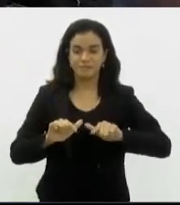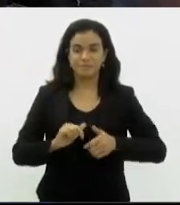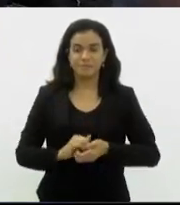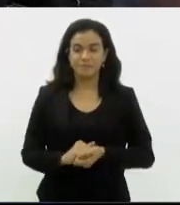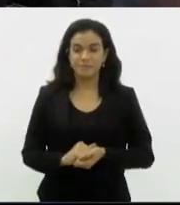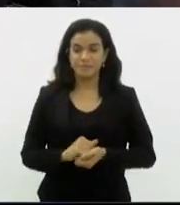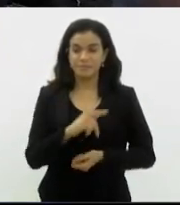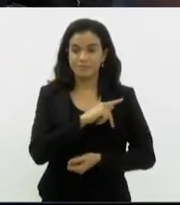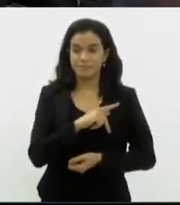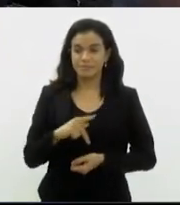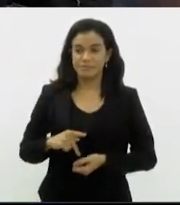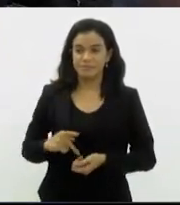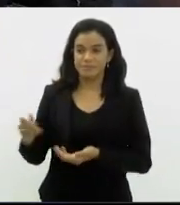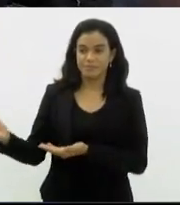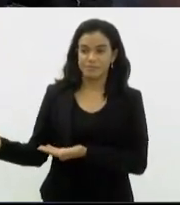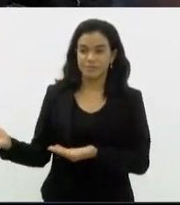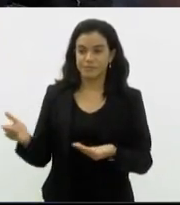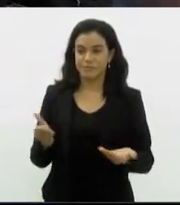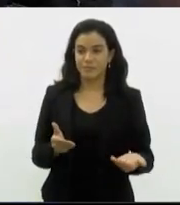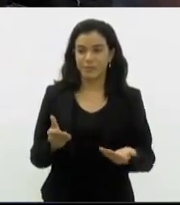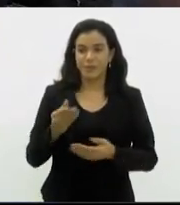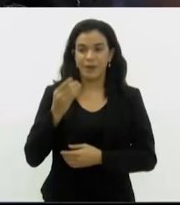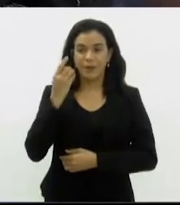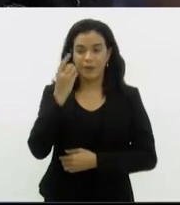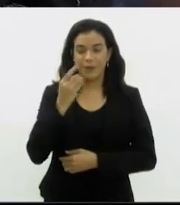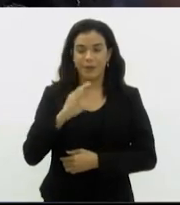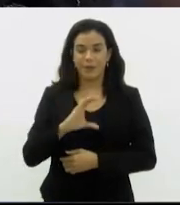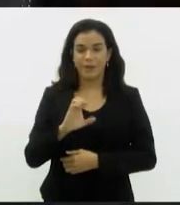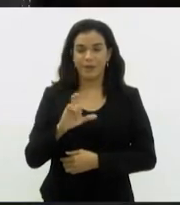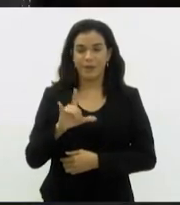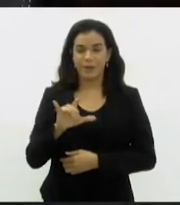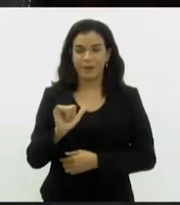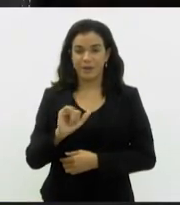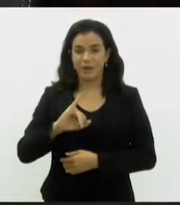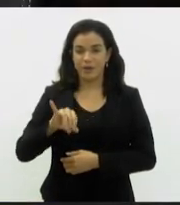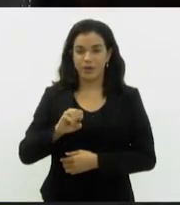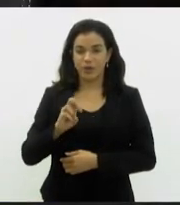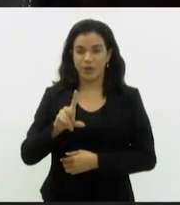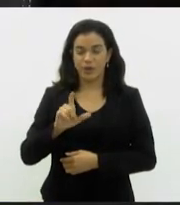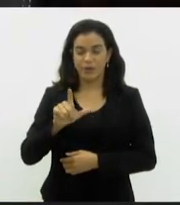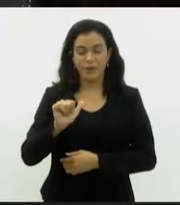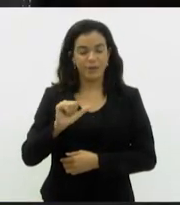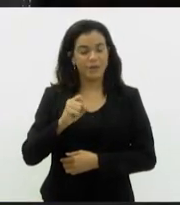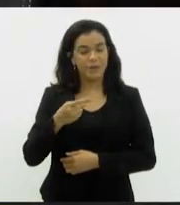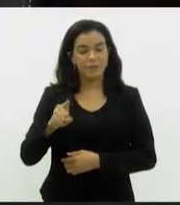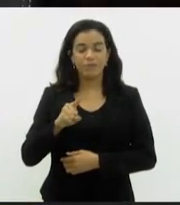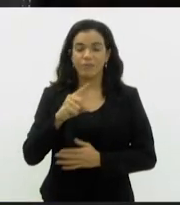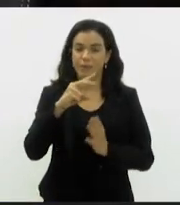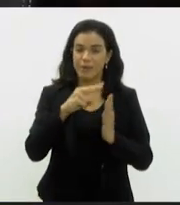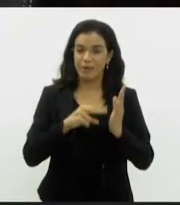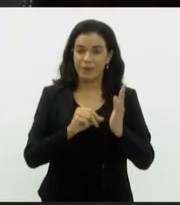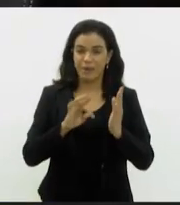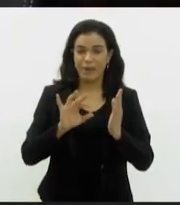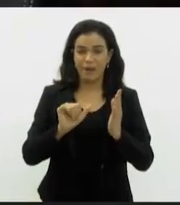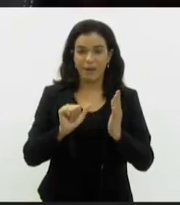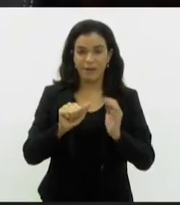A presidência convida a nobre deputada Célia Jordão para fazer a leitura da ata da sessão anterior.